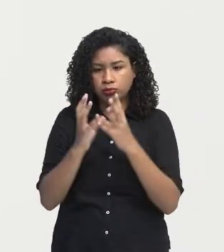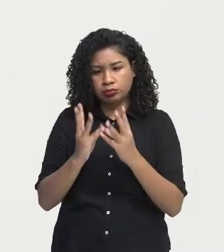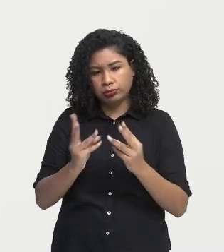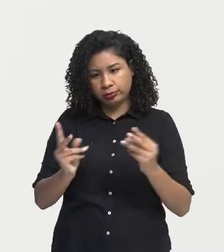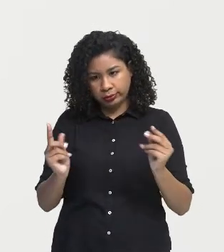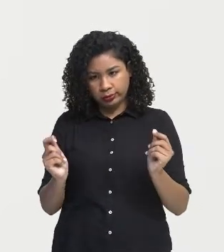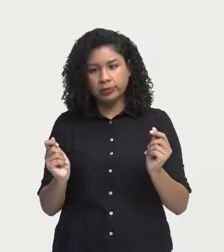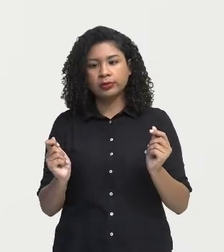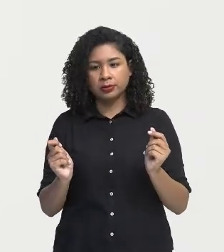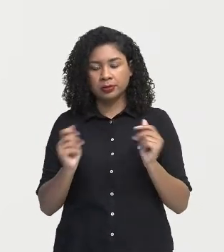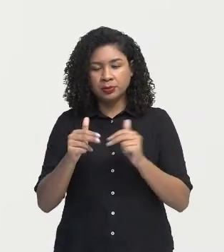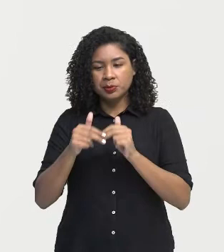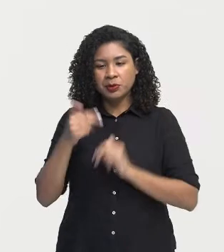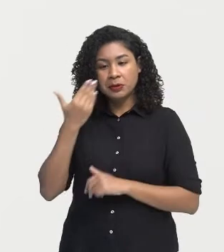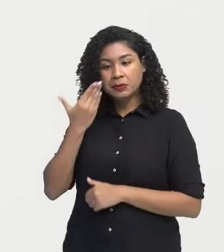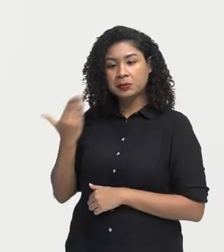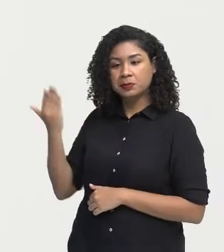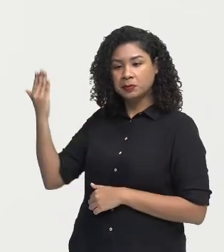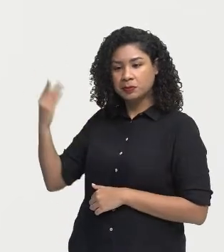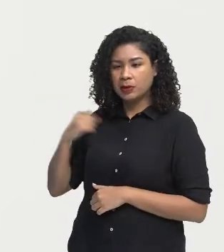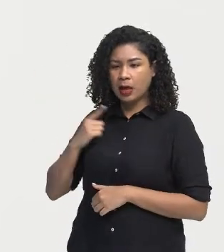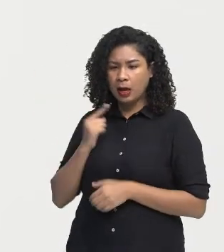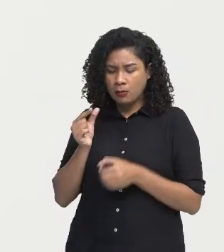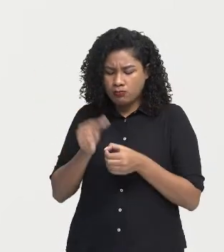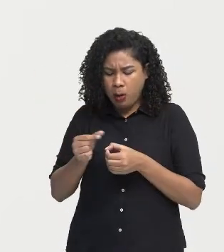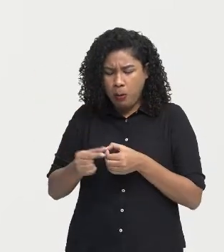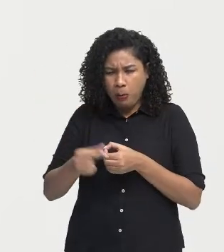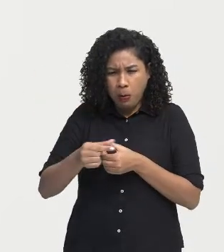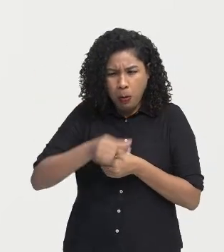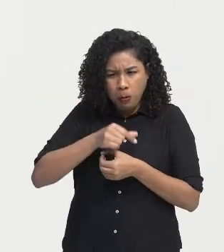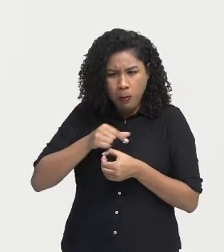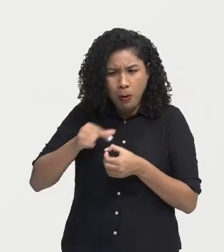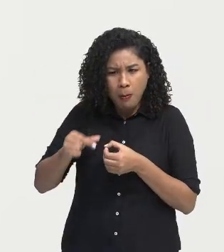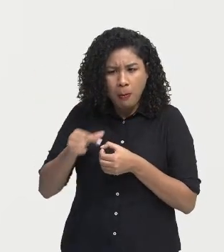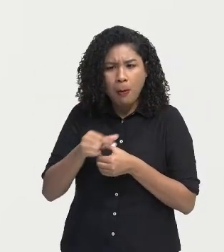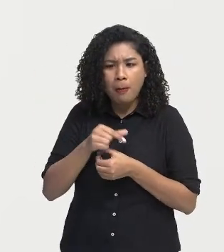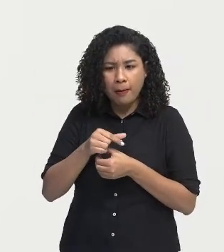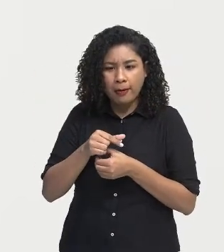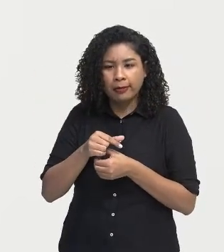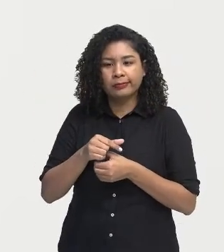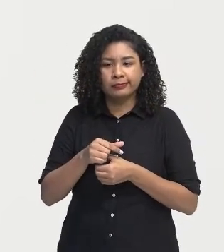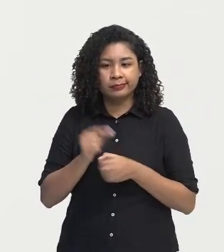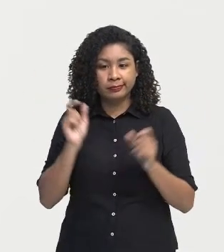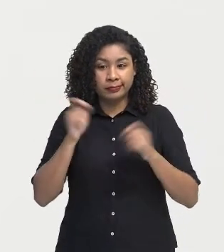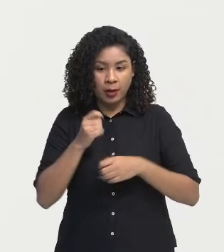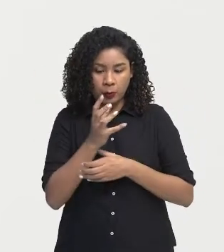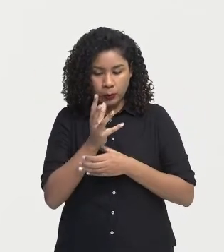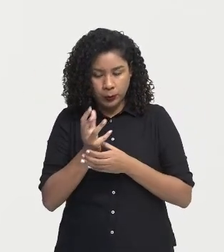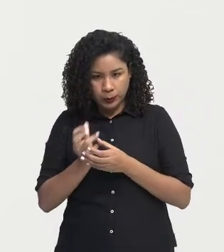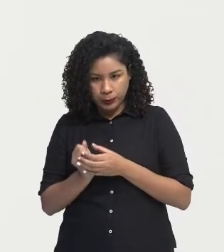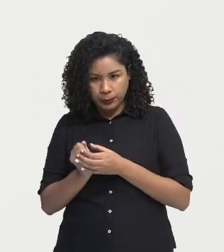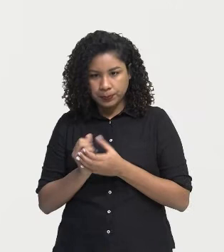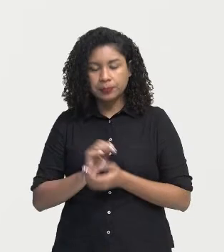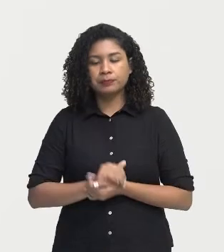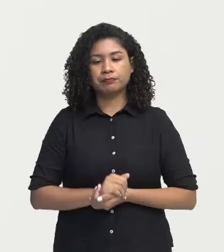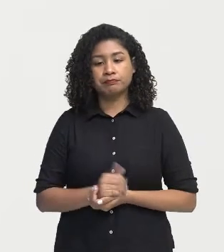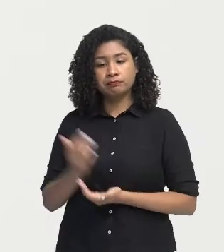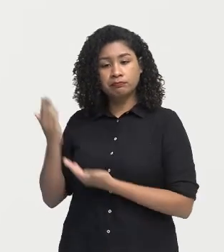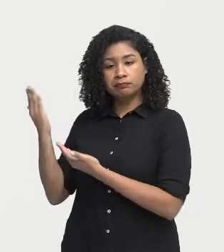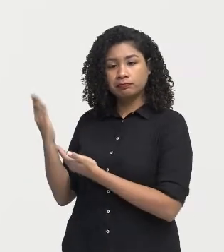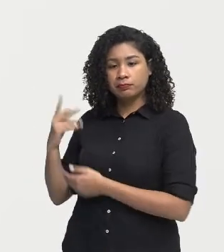lisossomo, que tem ali enzimas que são digestivas. E os peroxissomos? Né? São bolsas